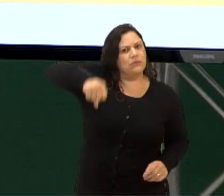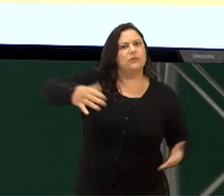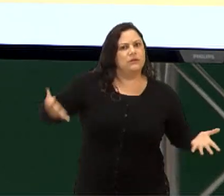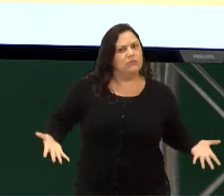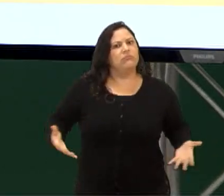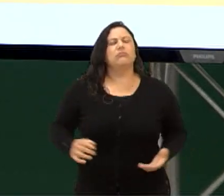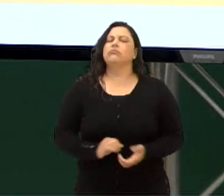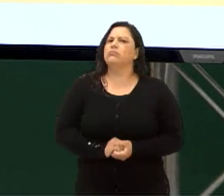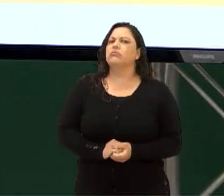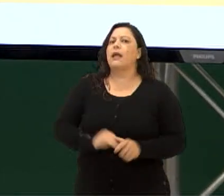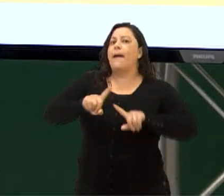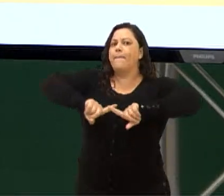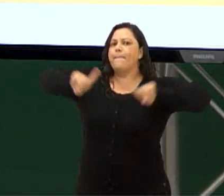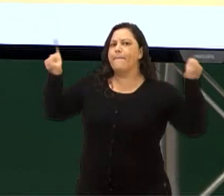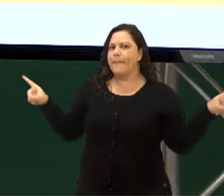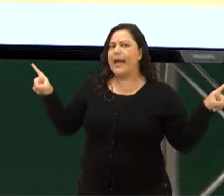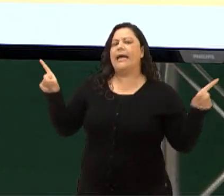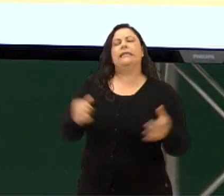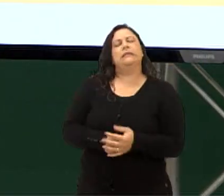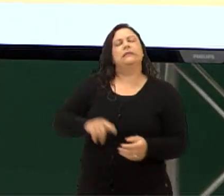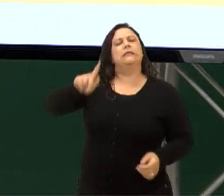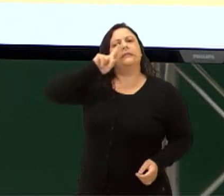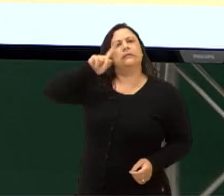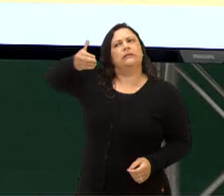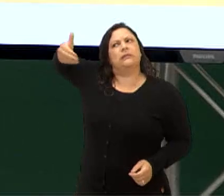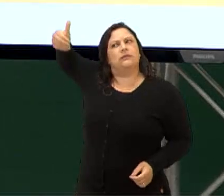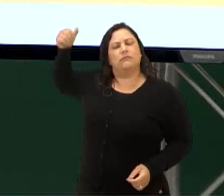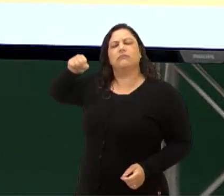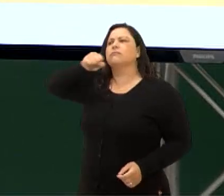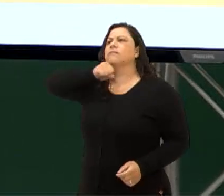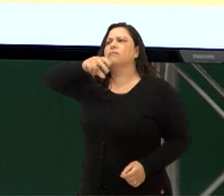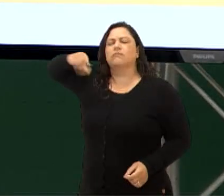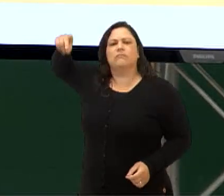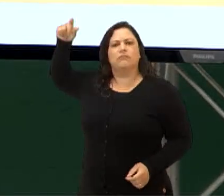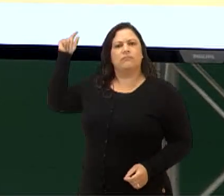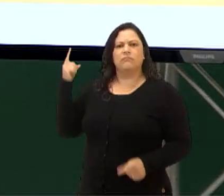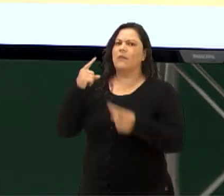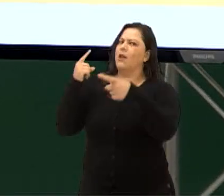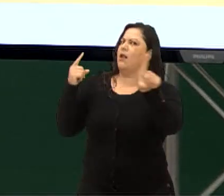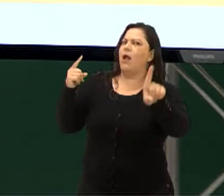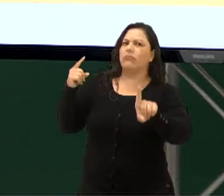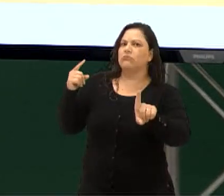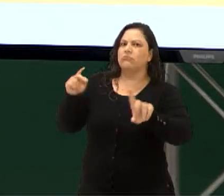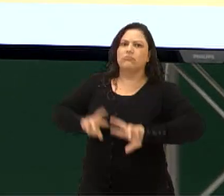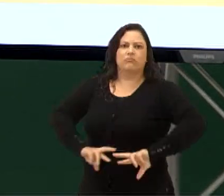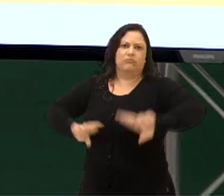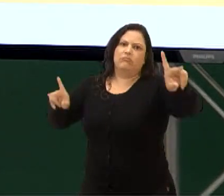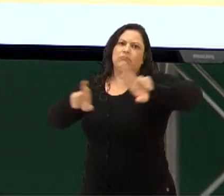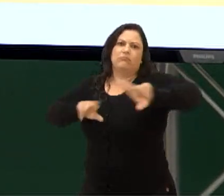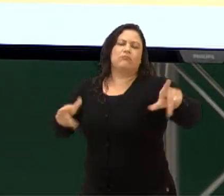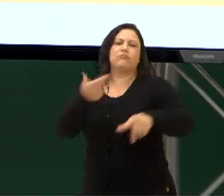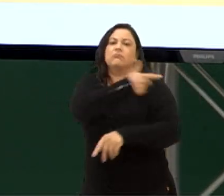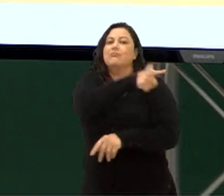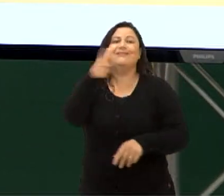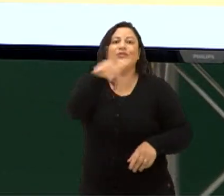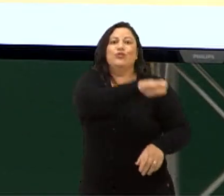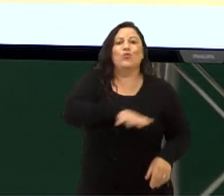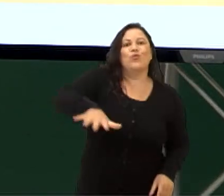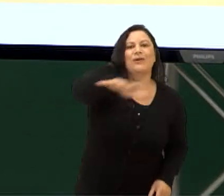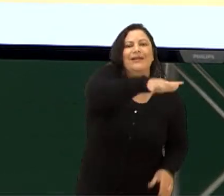brasileiro. Porém, lá na Grécia Antiga, isso não era bem assim. não havia um